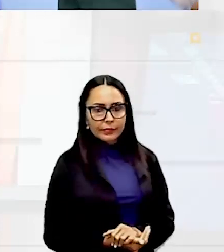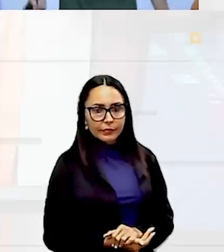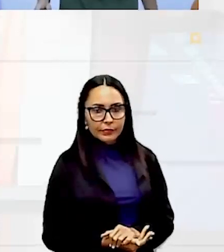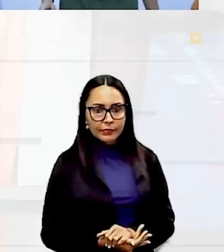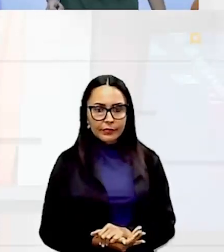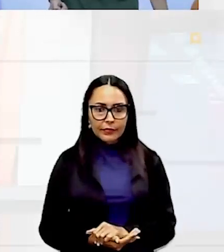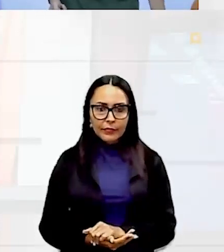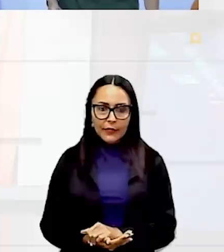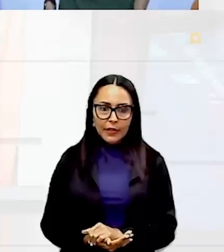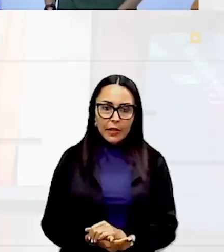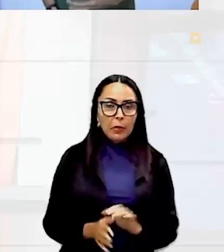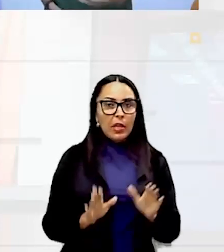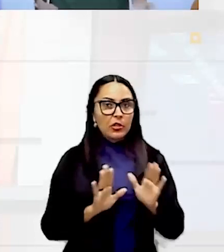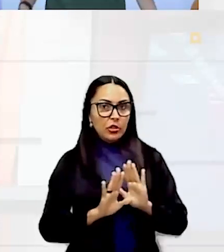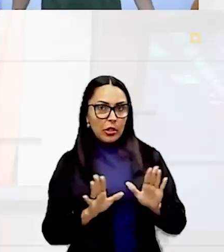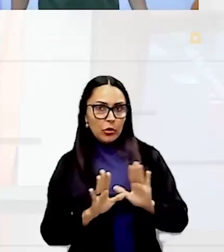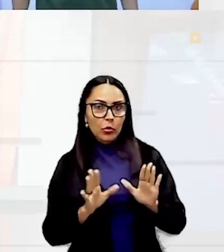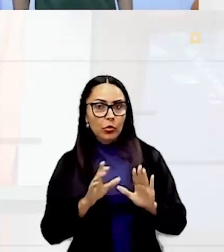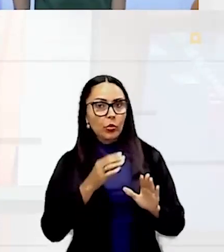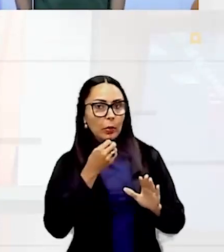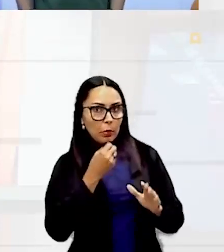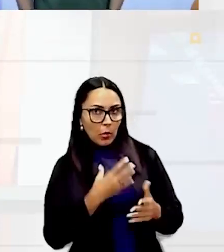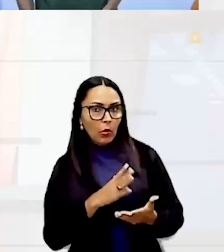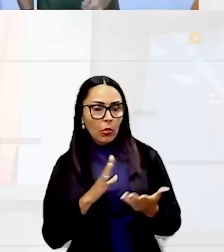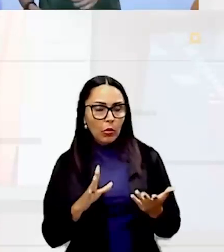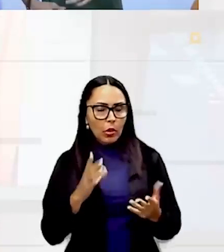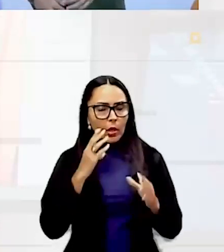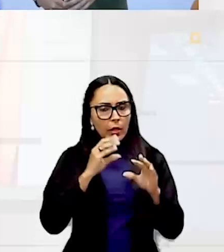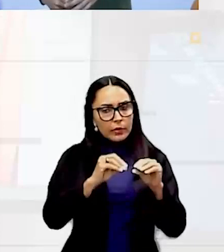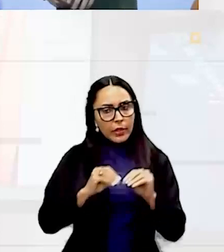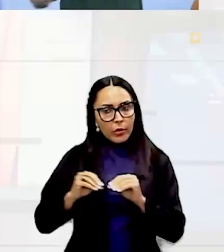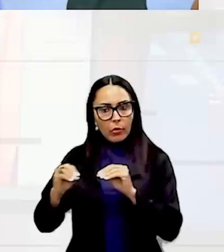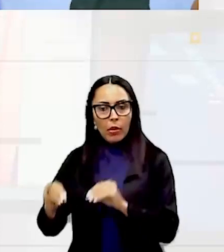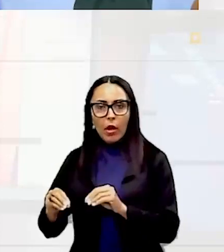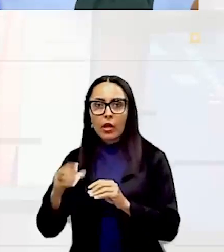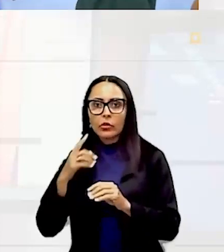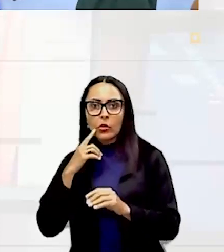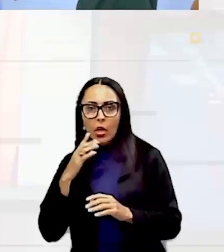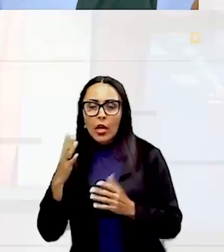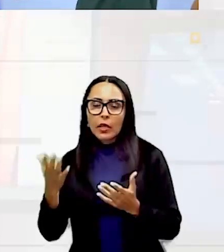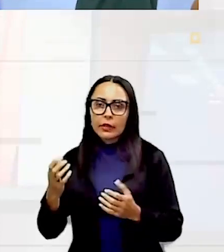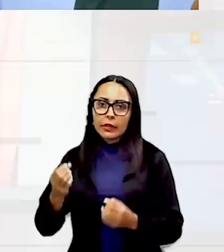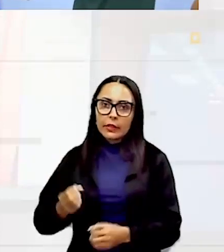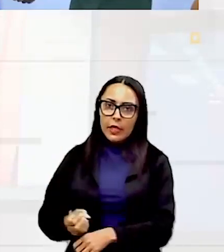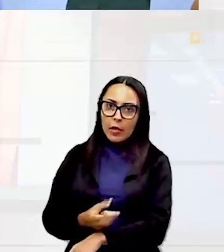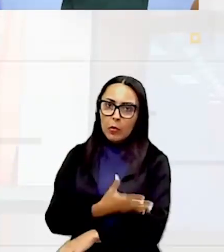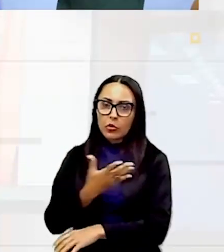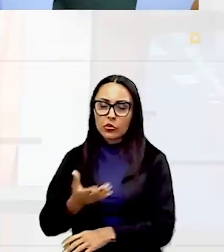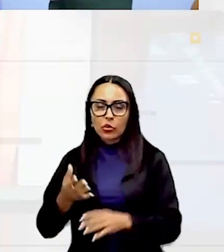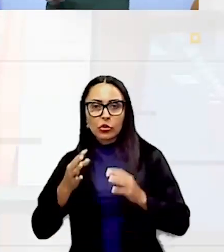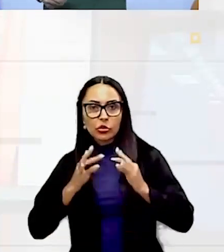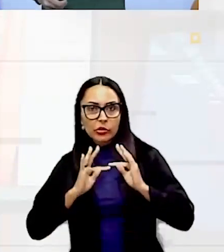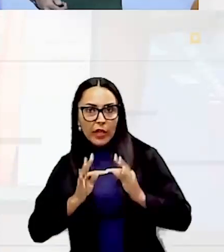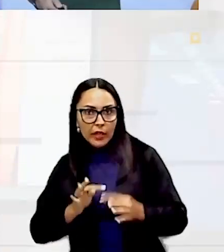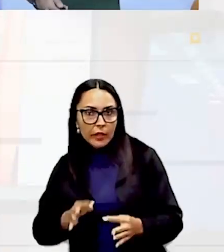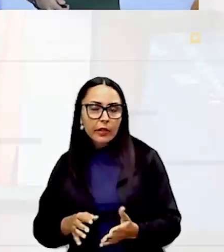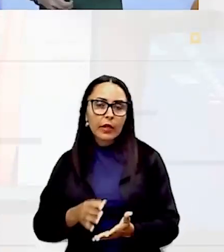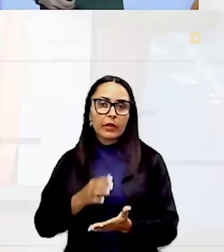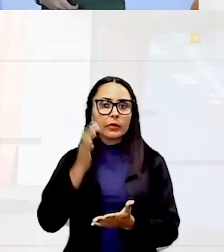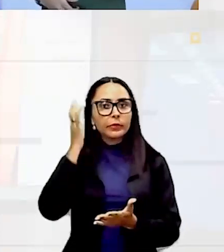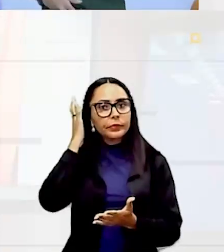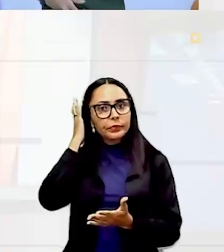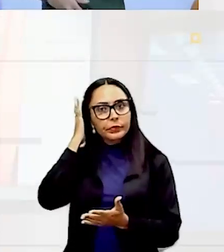Mas nem tudo são flores, né? Nem tudo é um mar de rosas. Tem também a questão de animações técnicas, que eu gosto muito, que